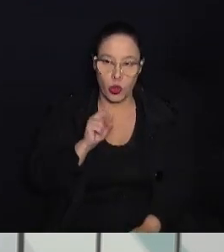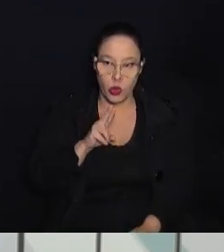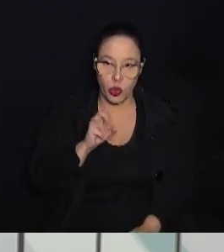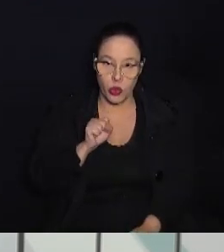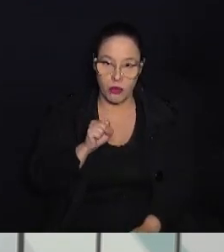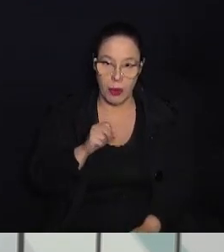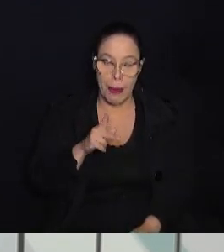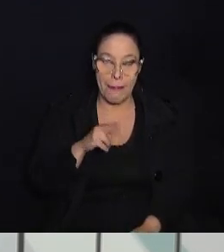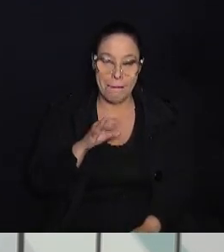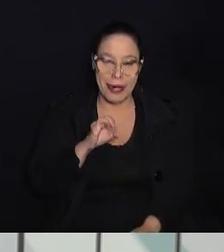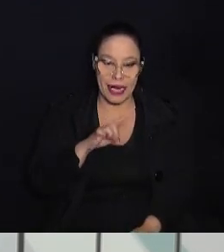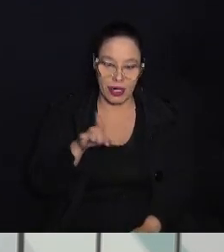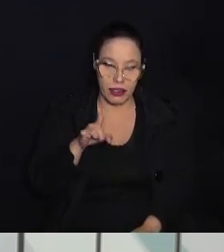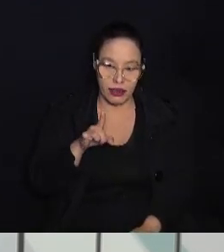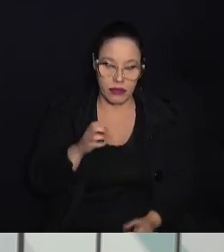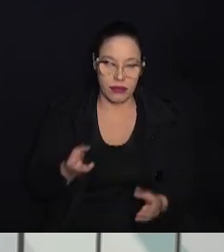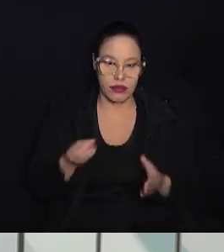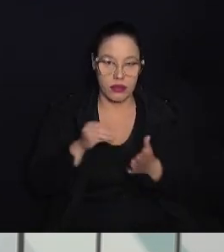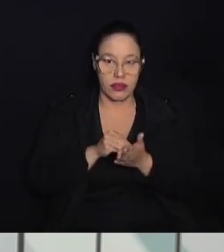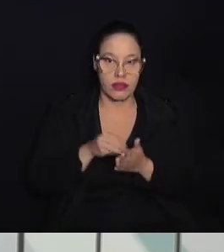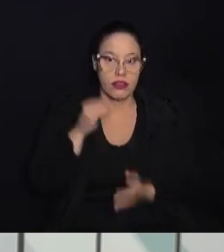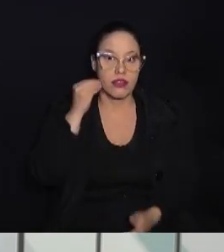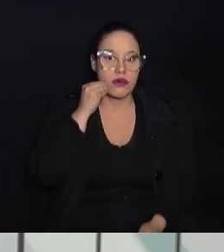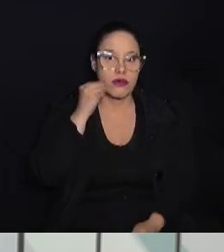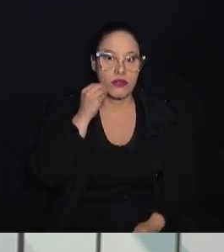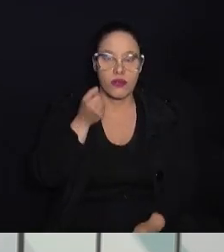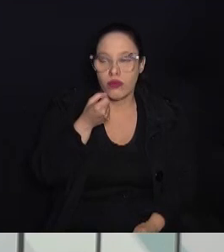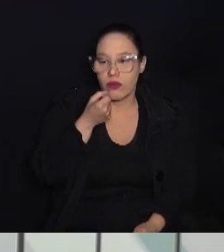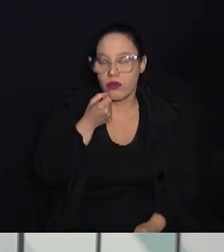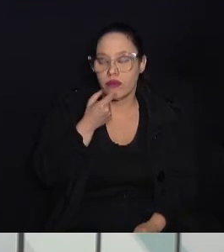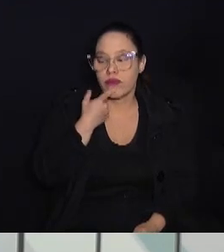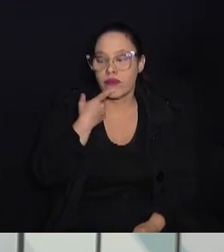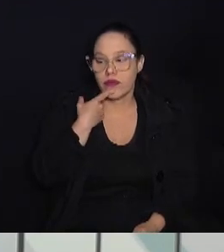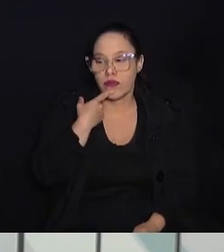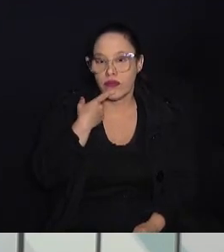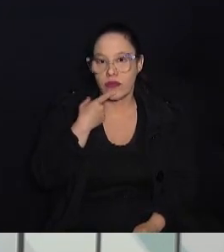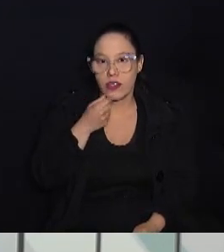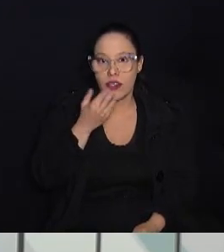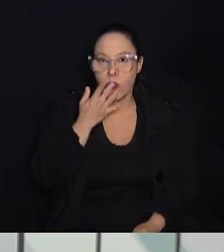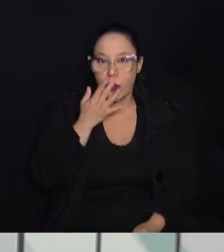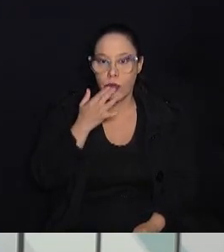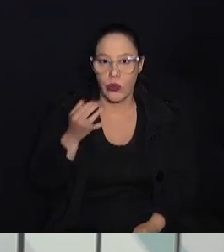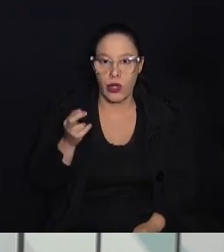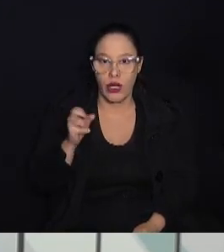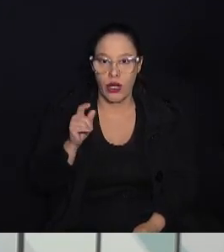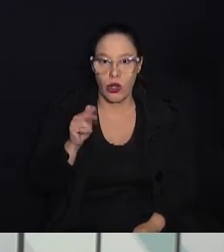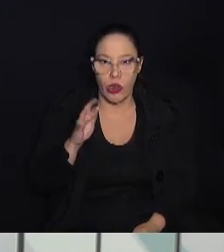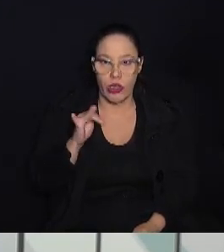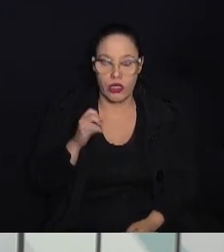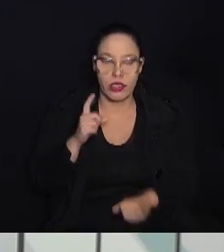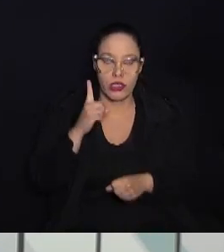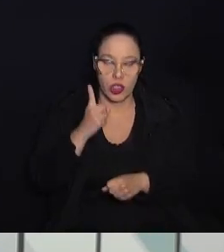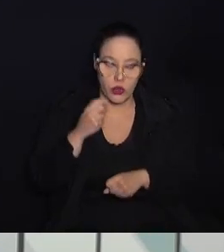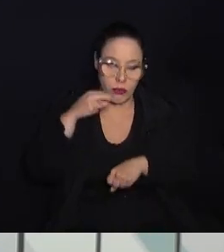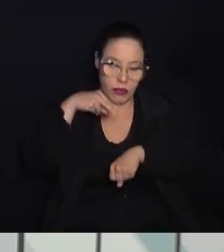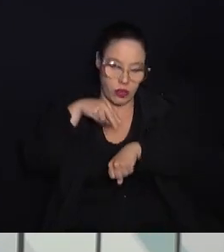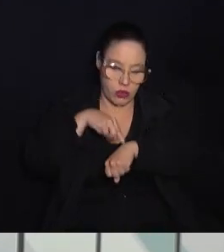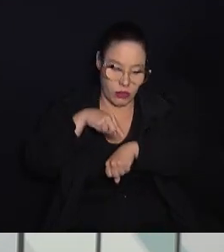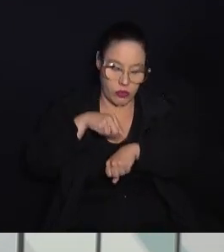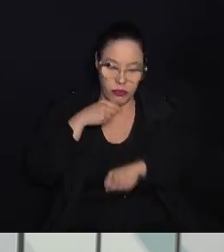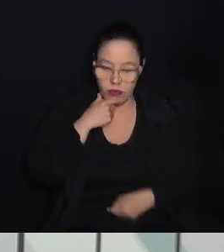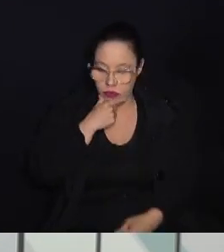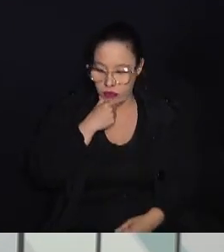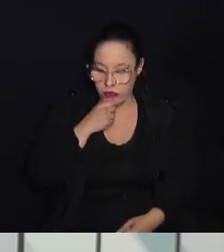e pré-diabetes também, incluindo o teste oral de tolerância à glicose de 1 hora.